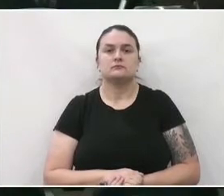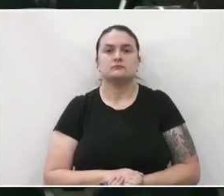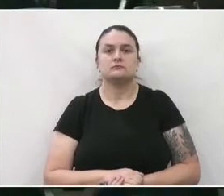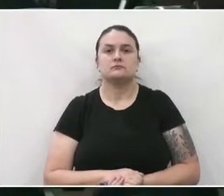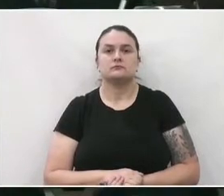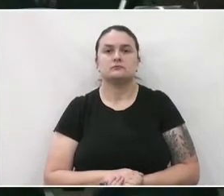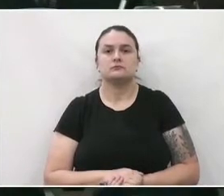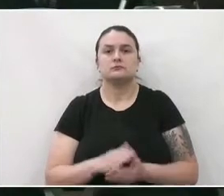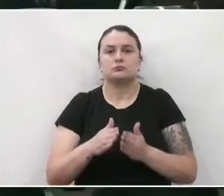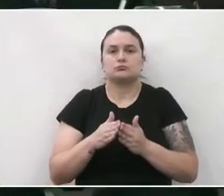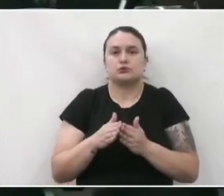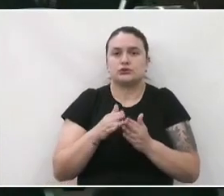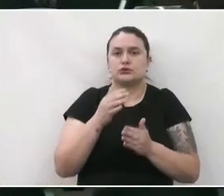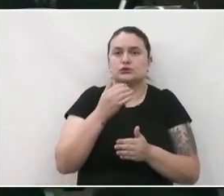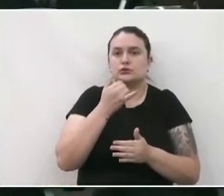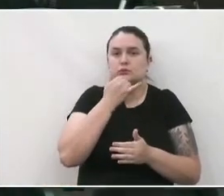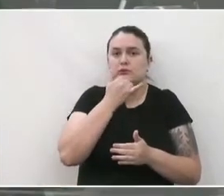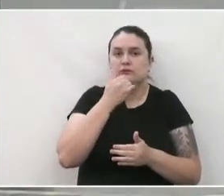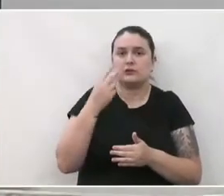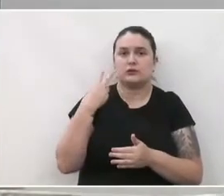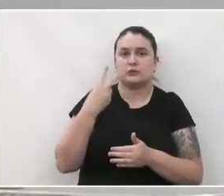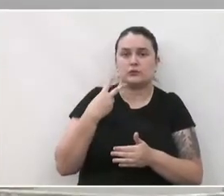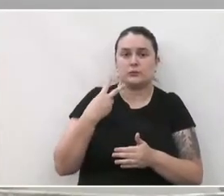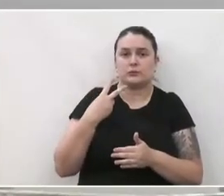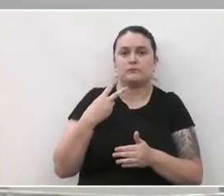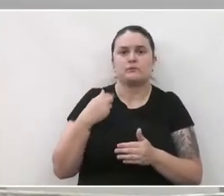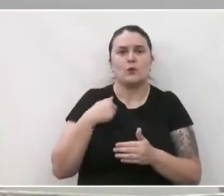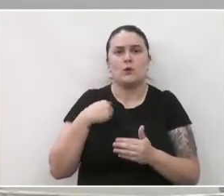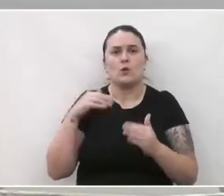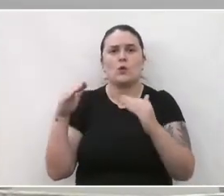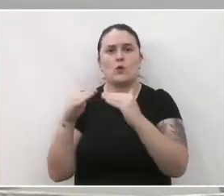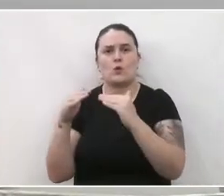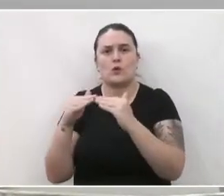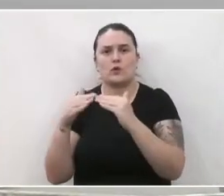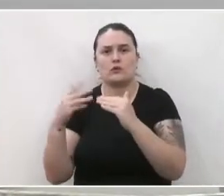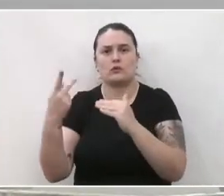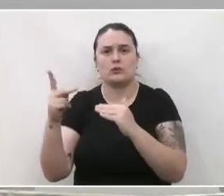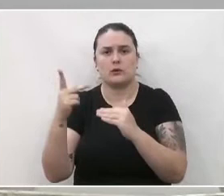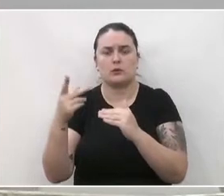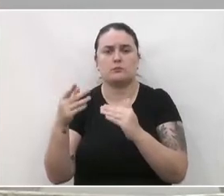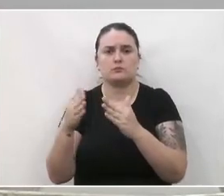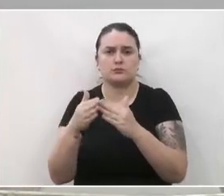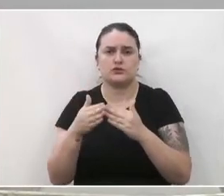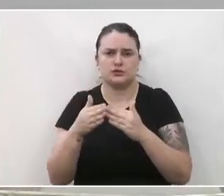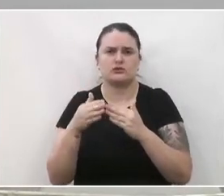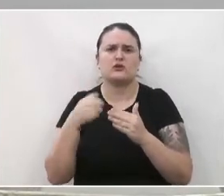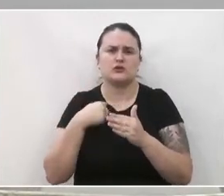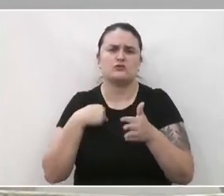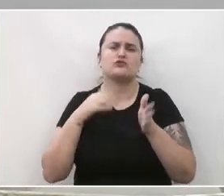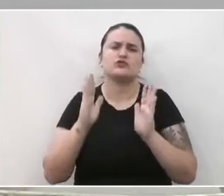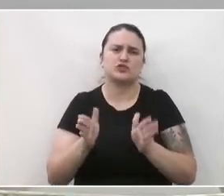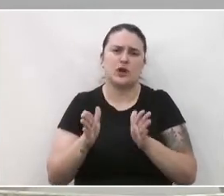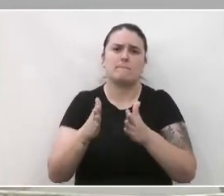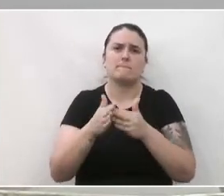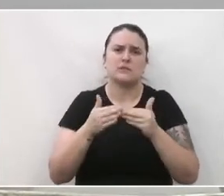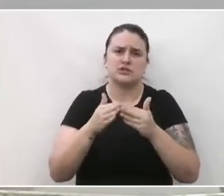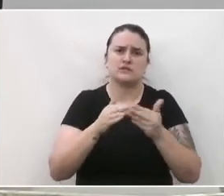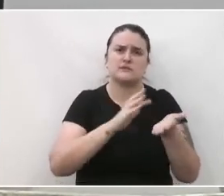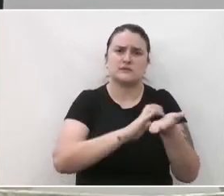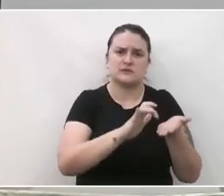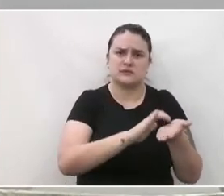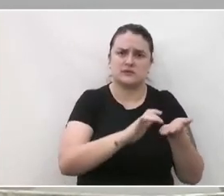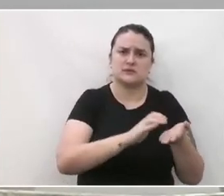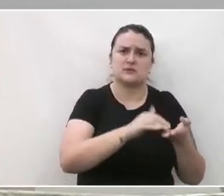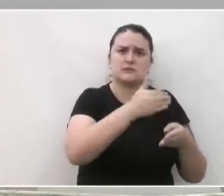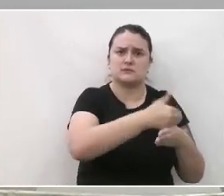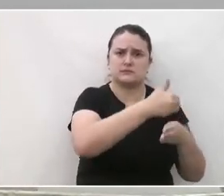Oi, vereador. Só compactuando com o seu requerimento aqui, que já foi pedido anteriormente para o secretário de